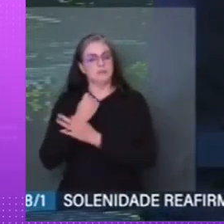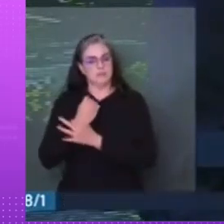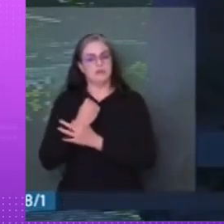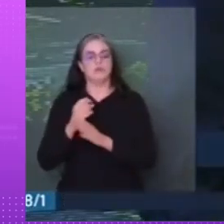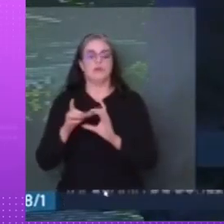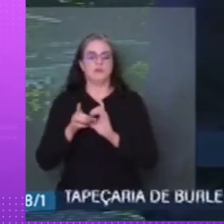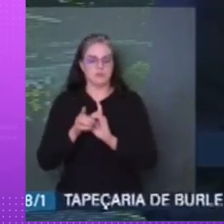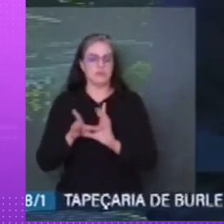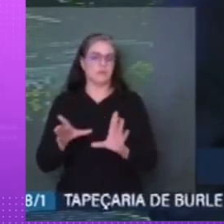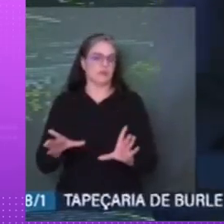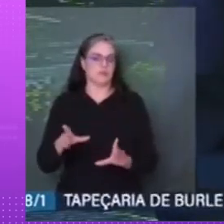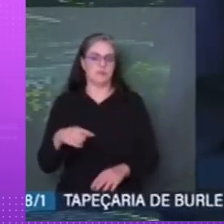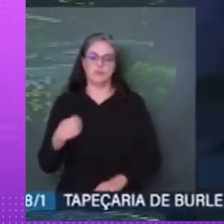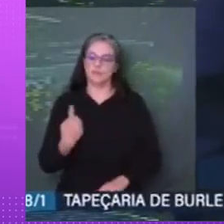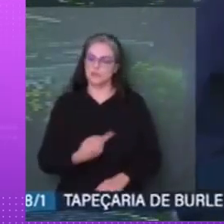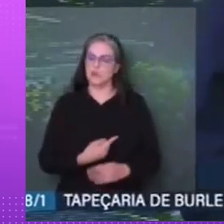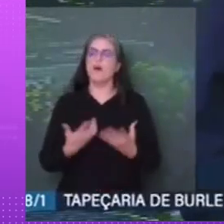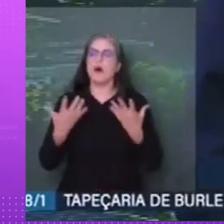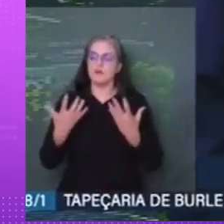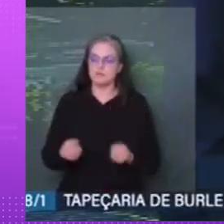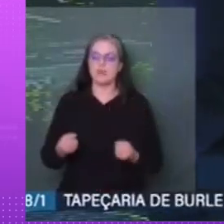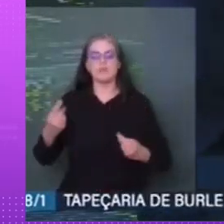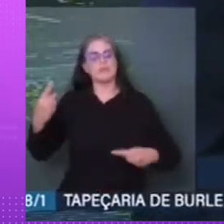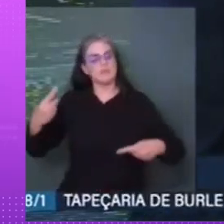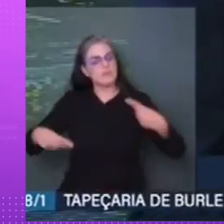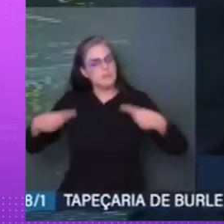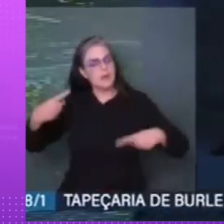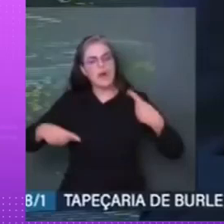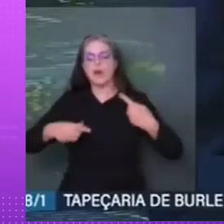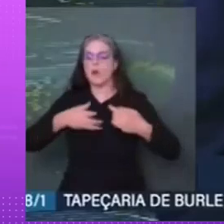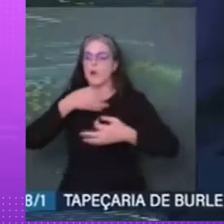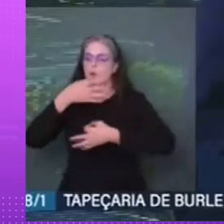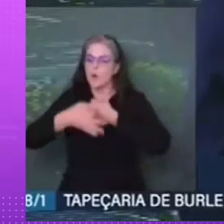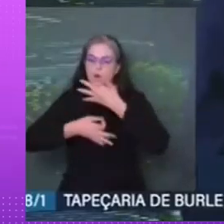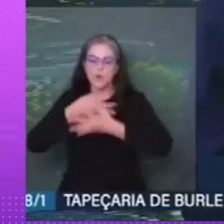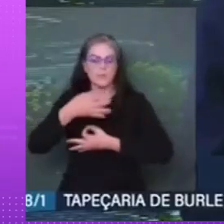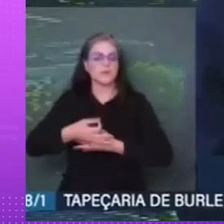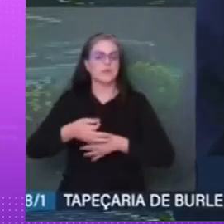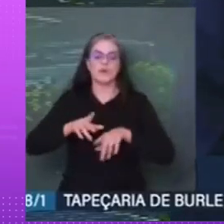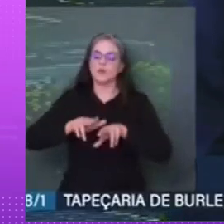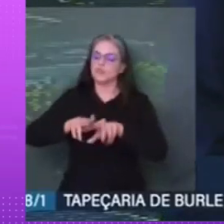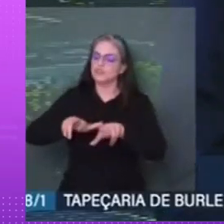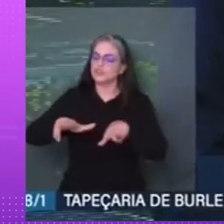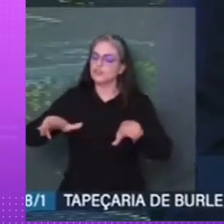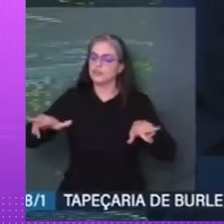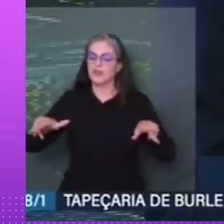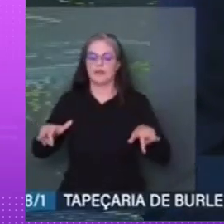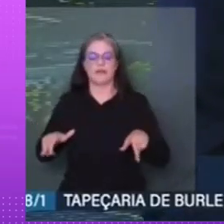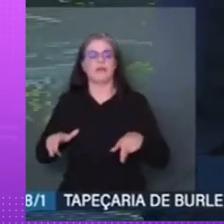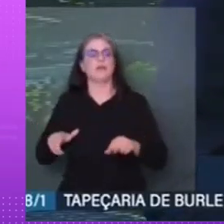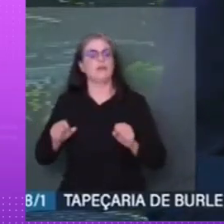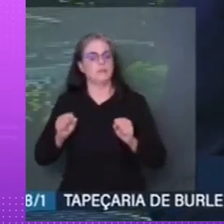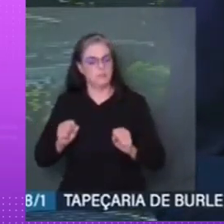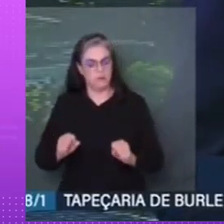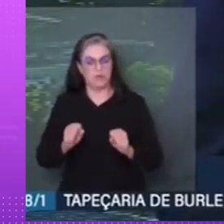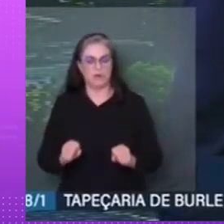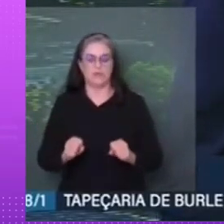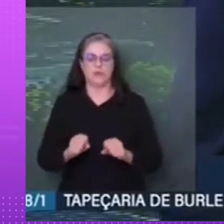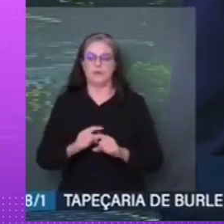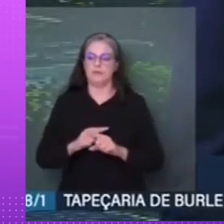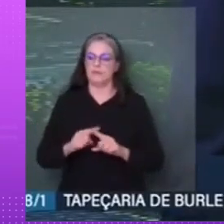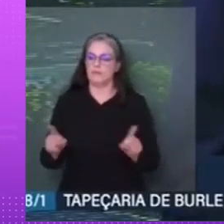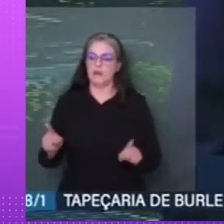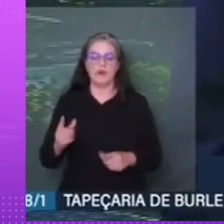ficou mais acessível, ficou mais sensível, se compareceu ou reviu a própria lei e viu que talvez houvesse algum